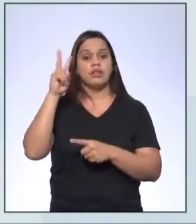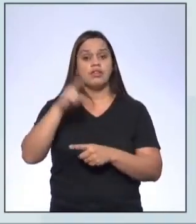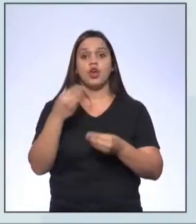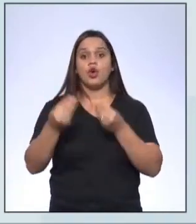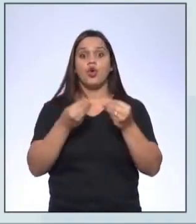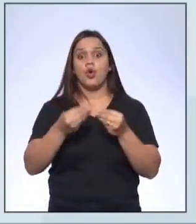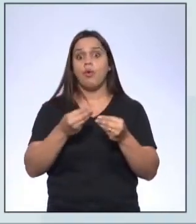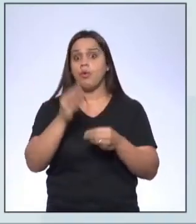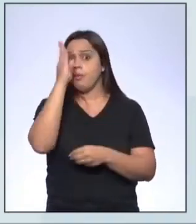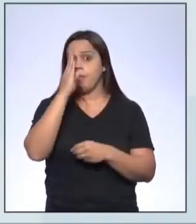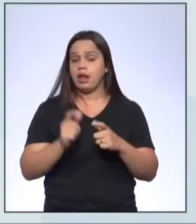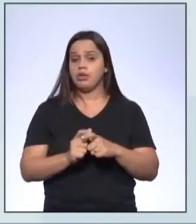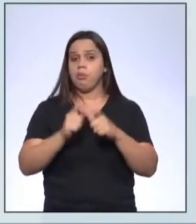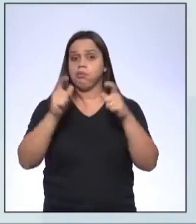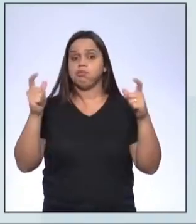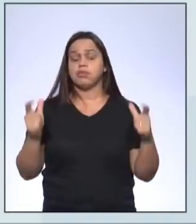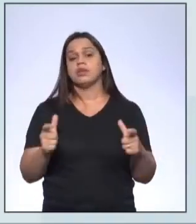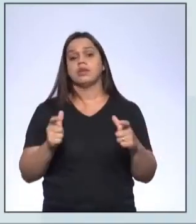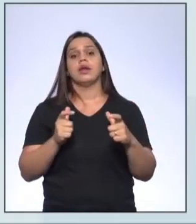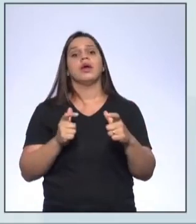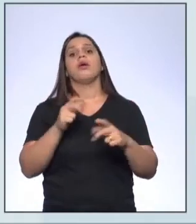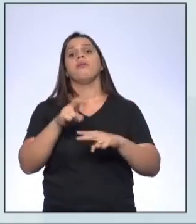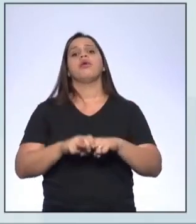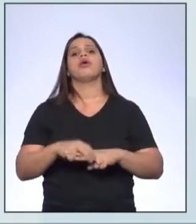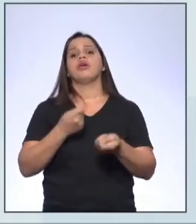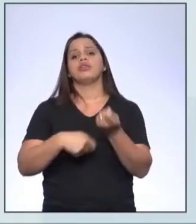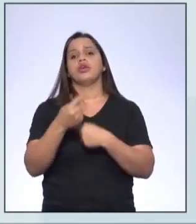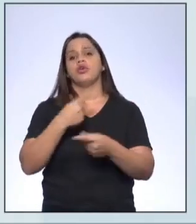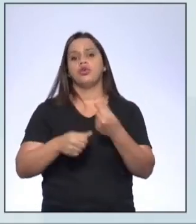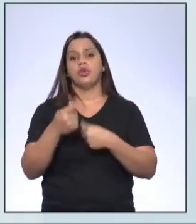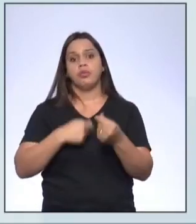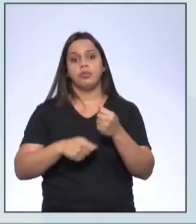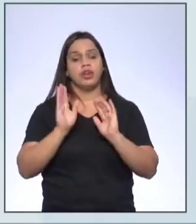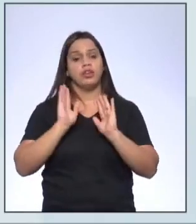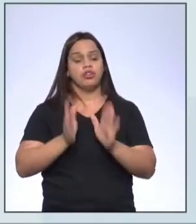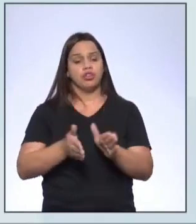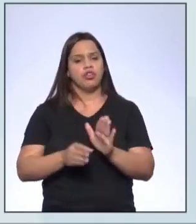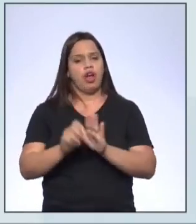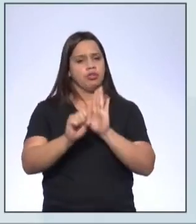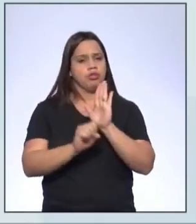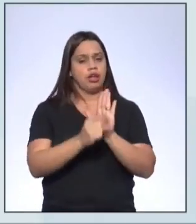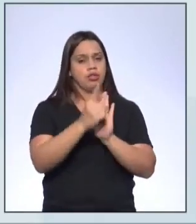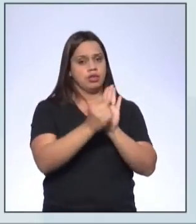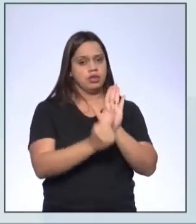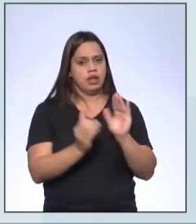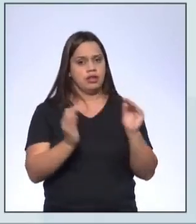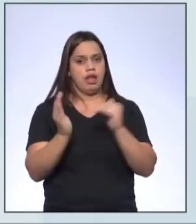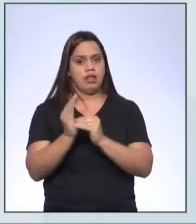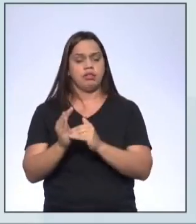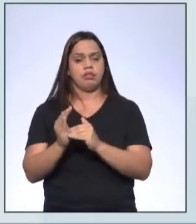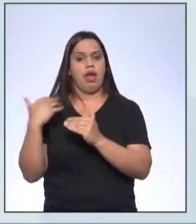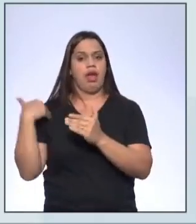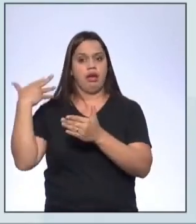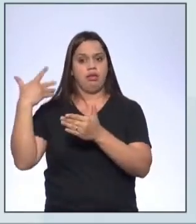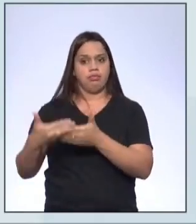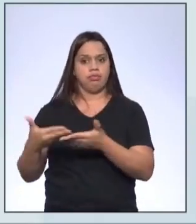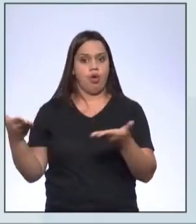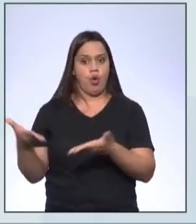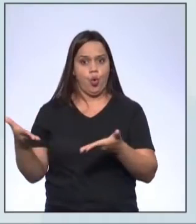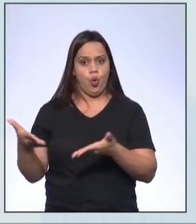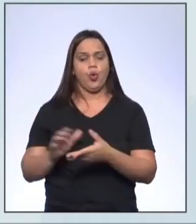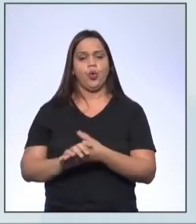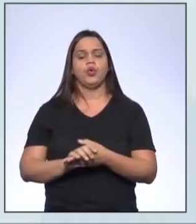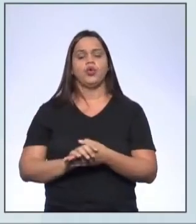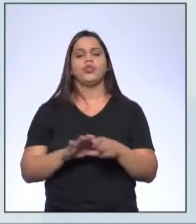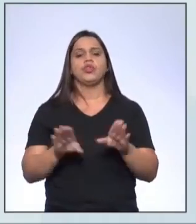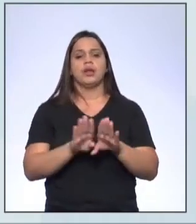cresceu, né, o Brasil através, né, da economia, né, que vem desde o século XVI até os dias de hoje. Então, as províncias